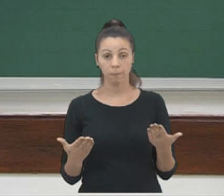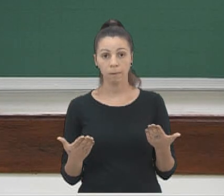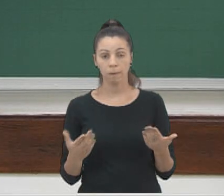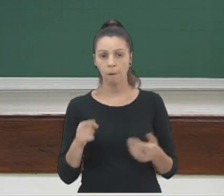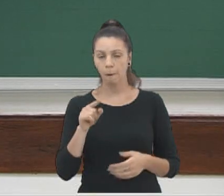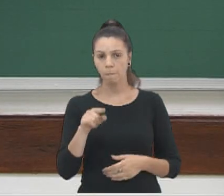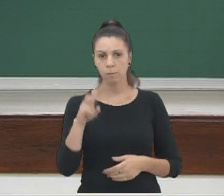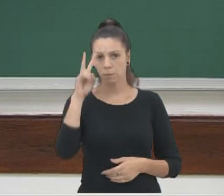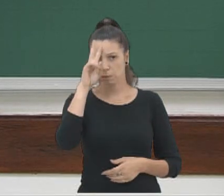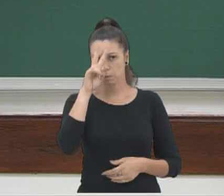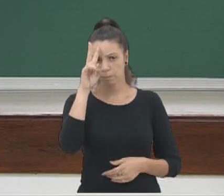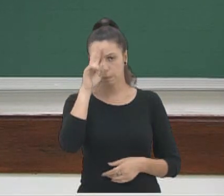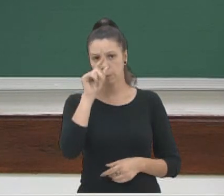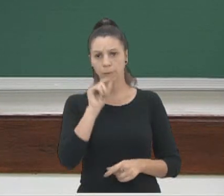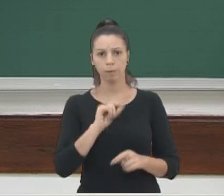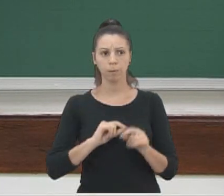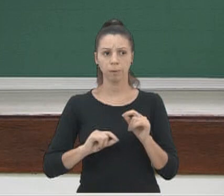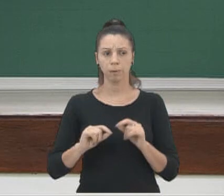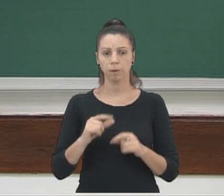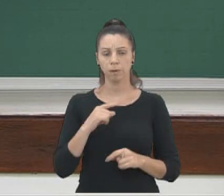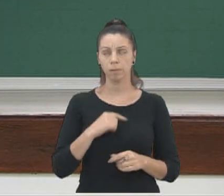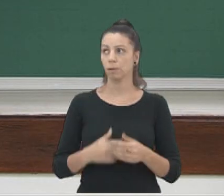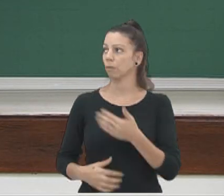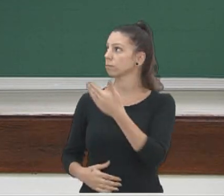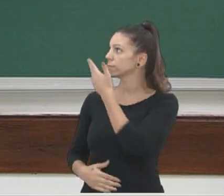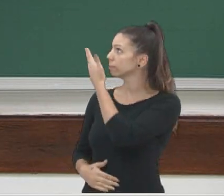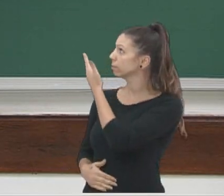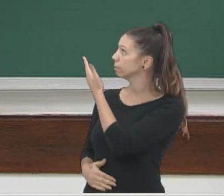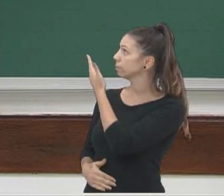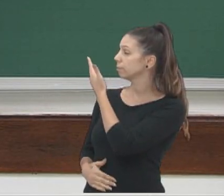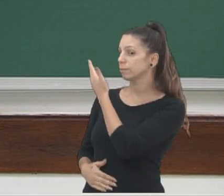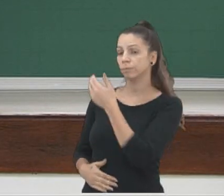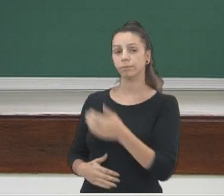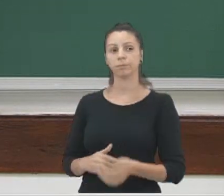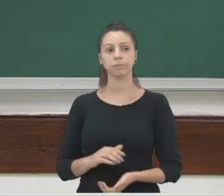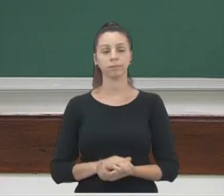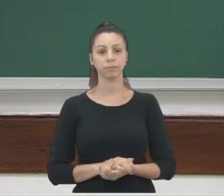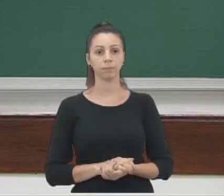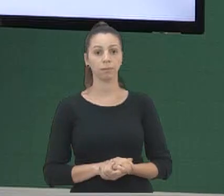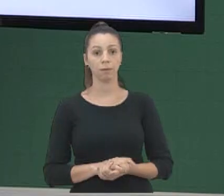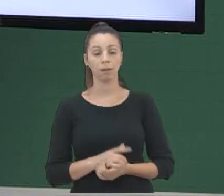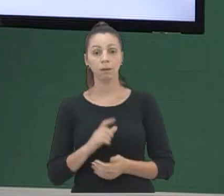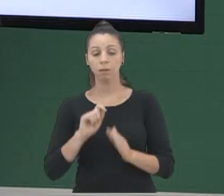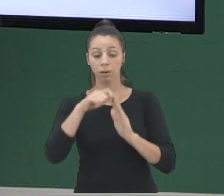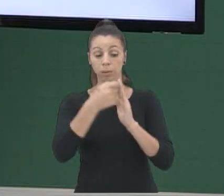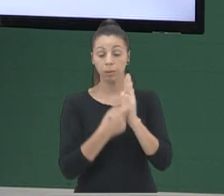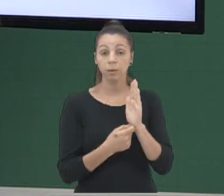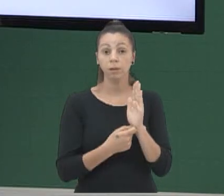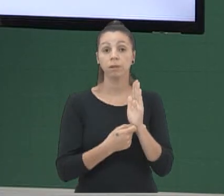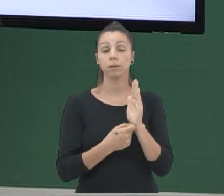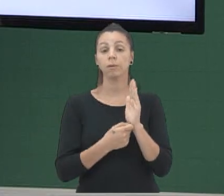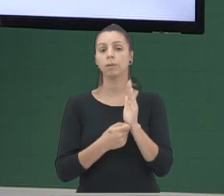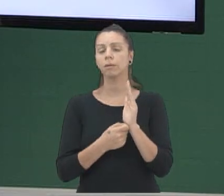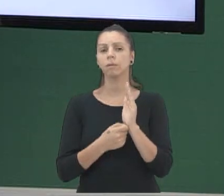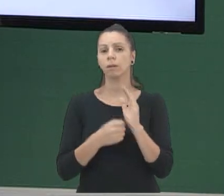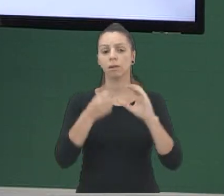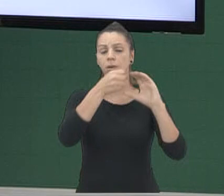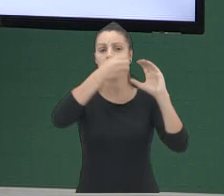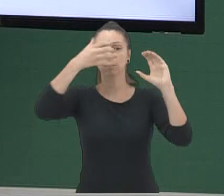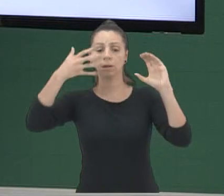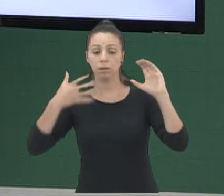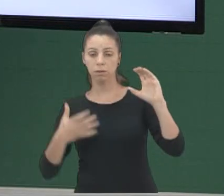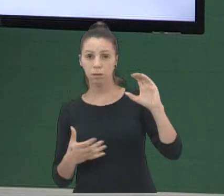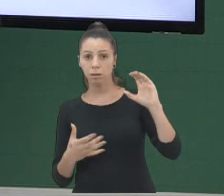Você deve ter lembrado, mas eu coloquei aqui para você. Vamos lá. Aqui no texto, quais seriam as características